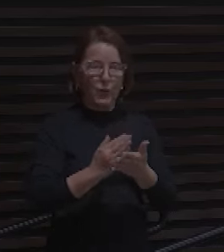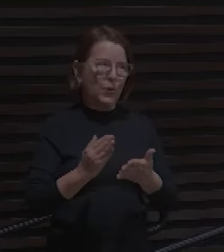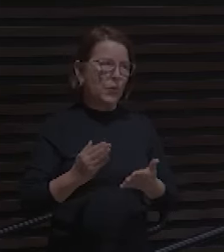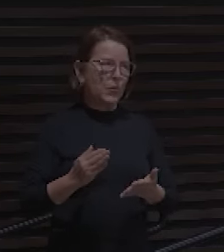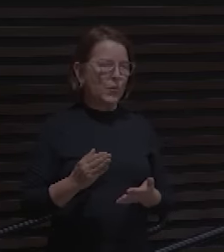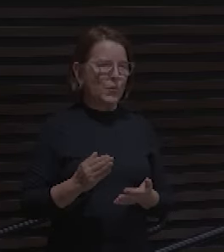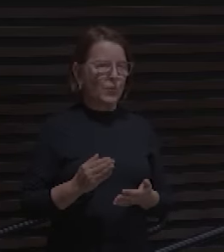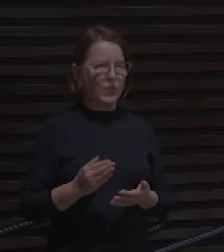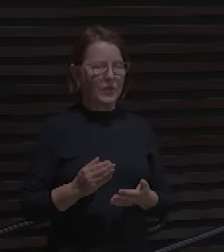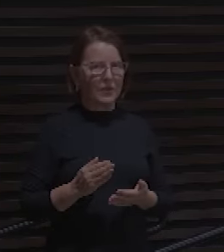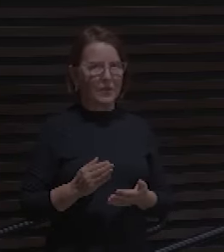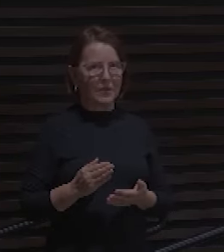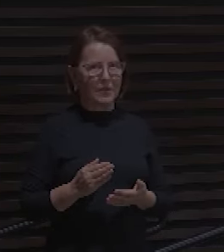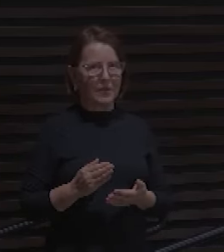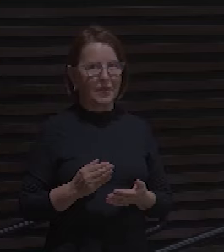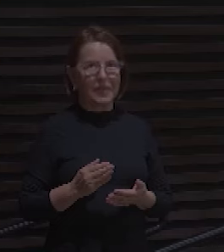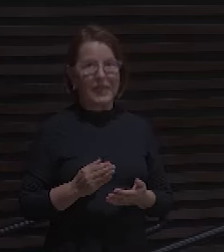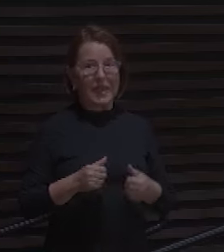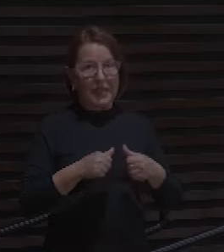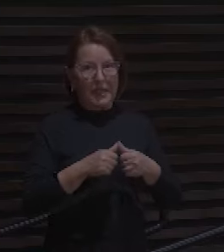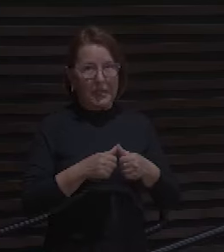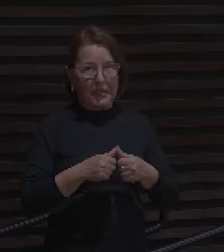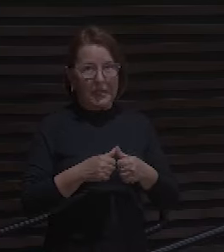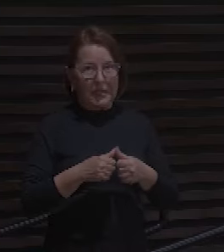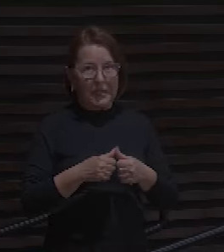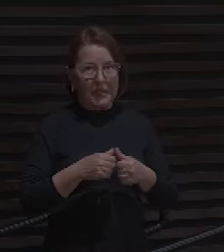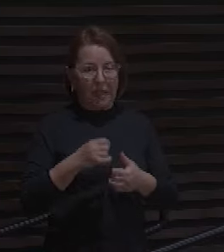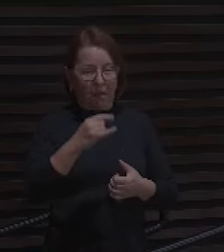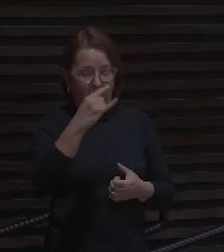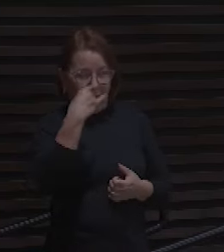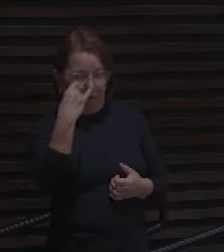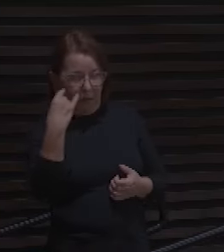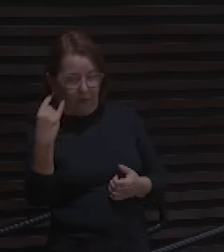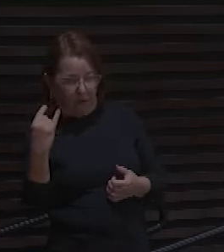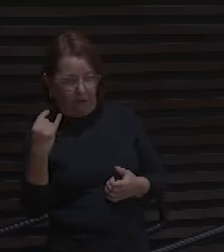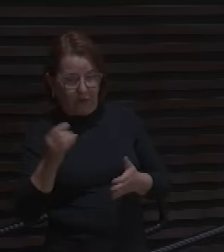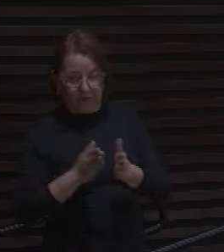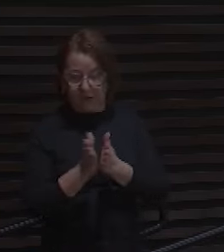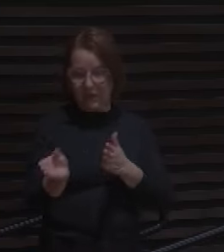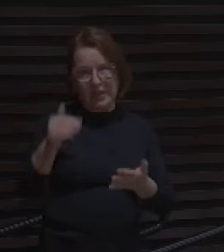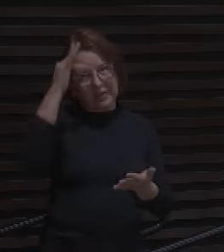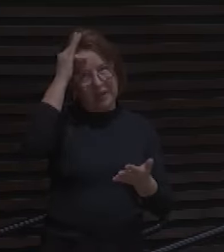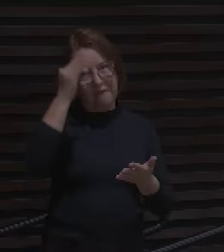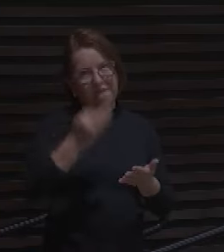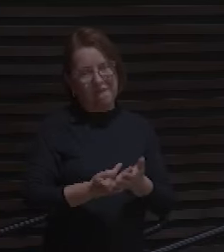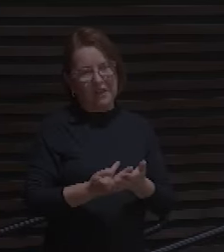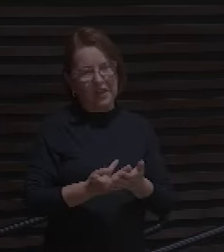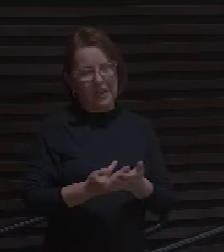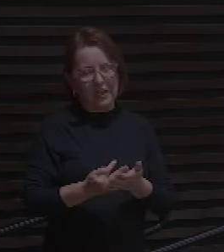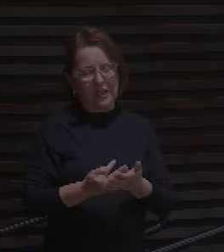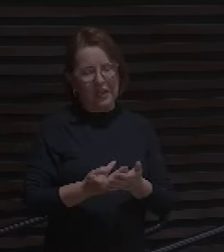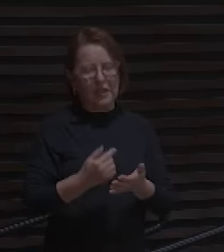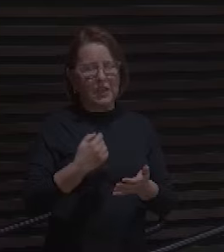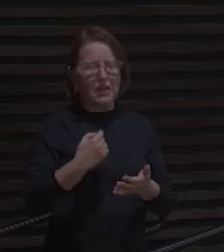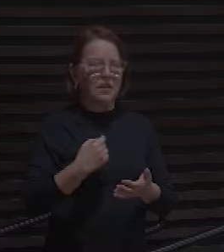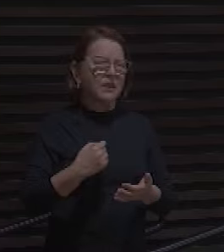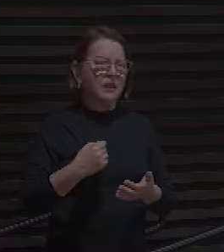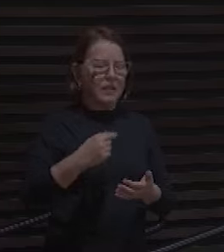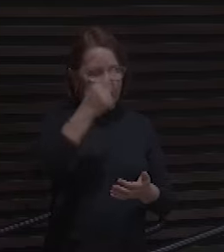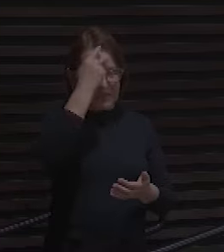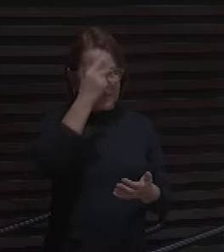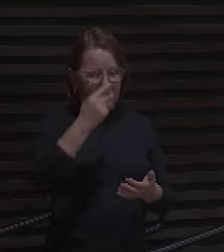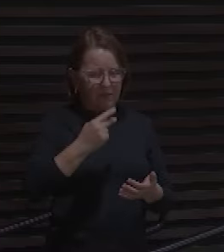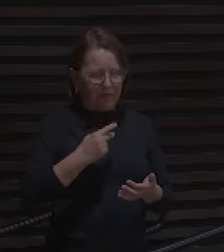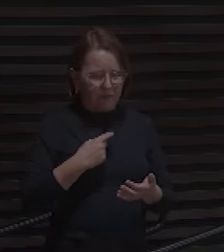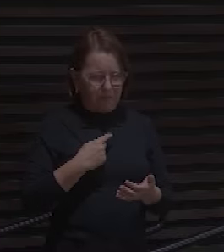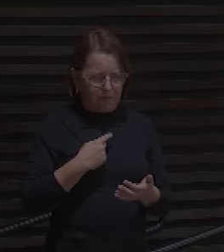e muitos nessa cobiça se desviaram da fé e a si mesmos se atormentaram com muitas